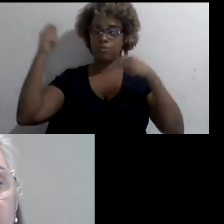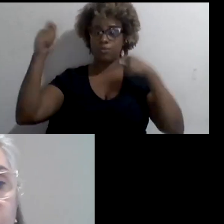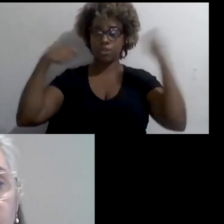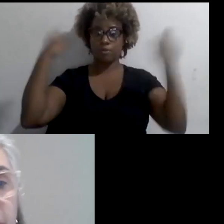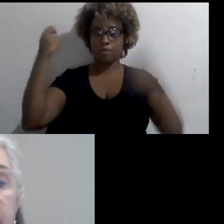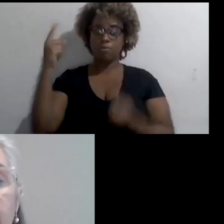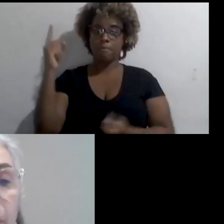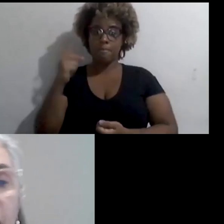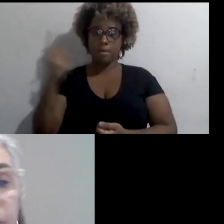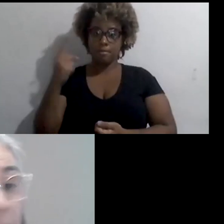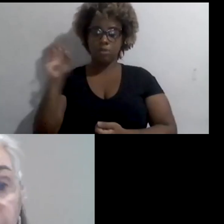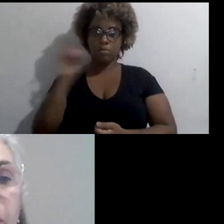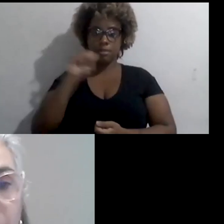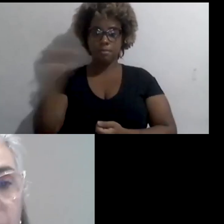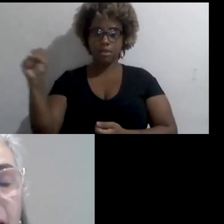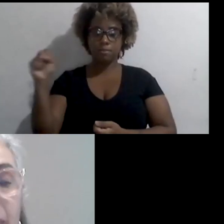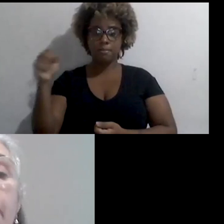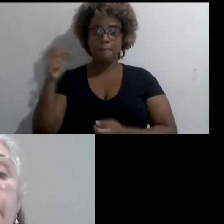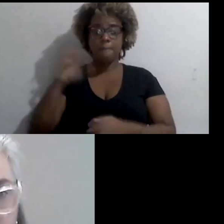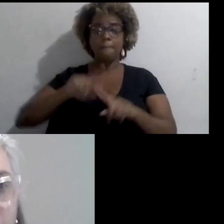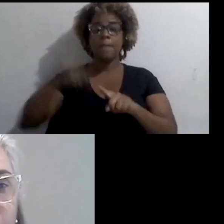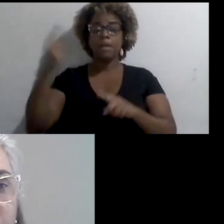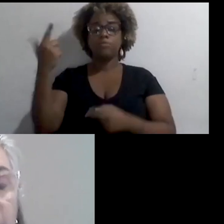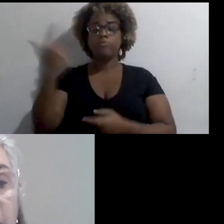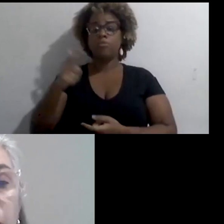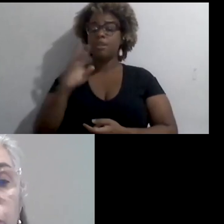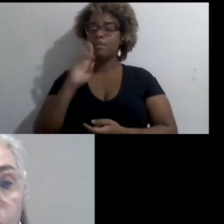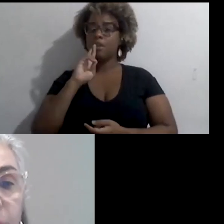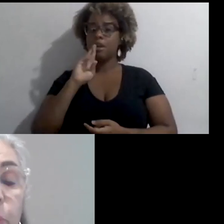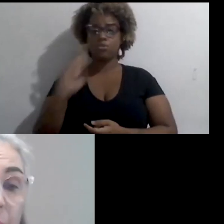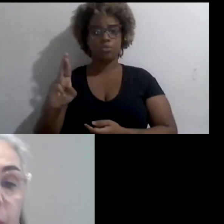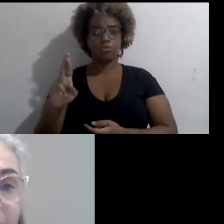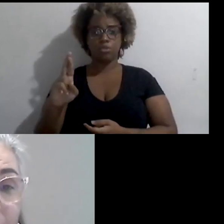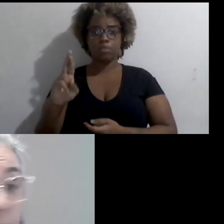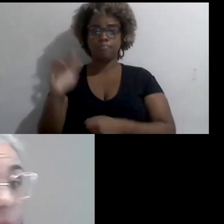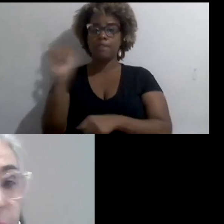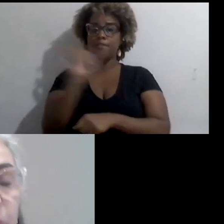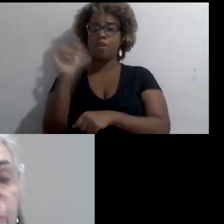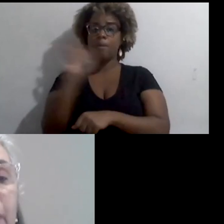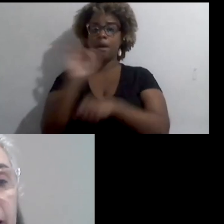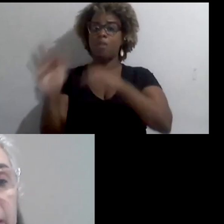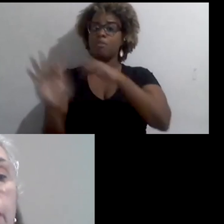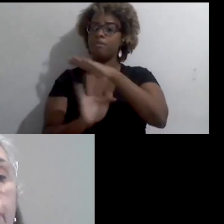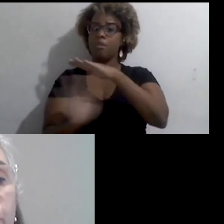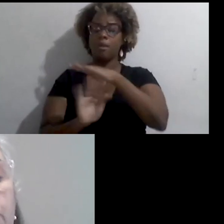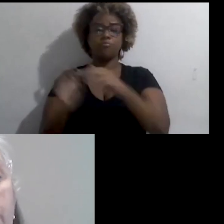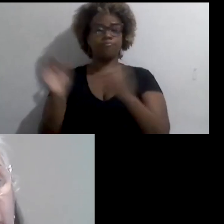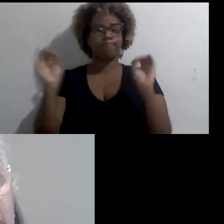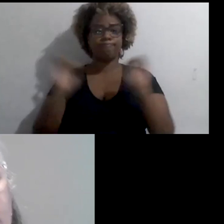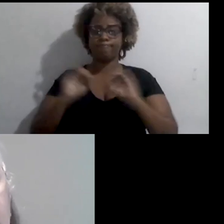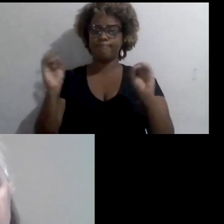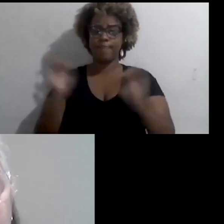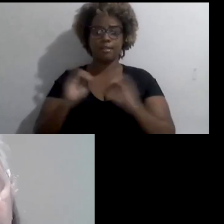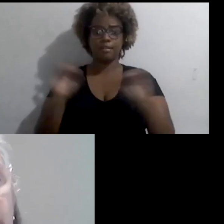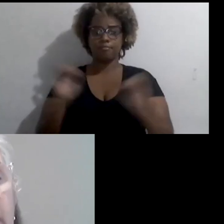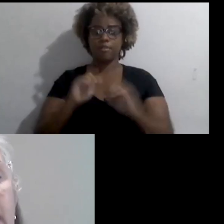nenhuma resposta, nem formal, nem informal, até março. Quando houve o primeiro cancelamento, que não foi do Viva Dança, que foi do Festival